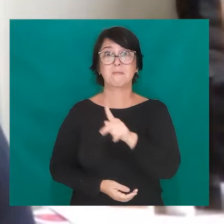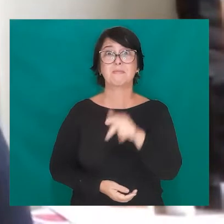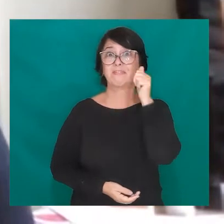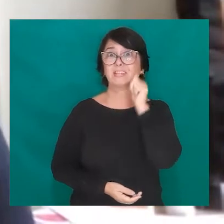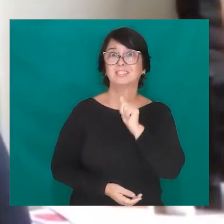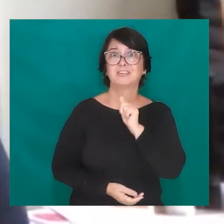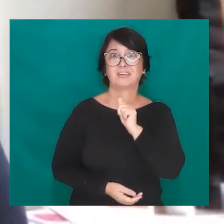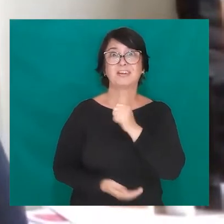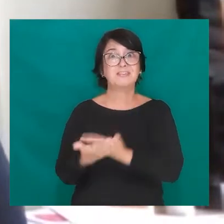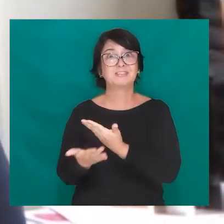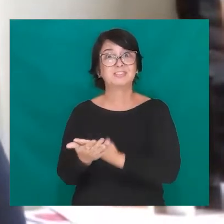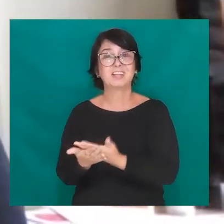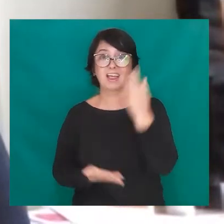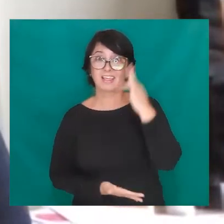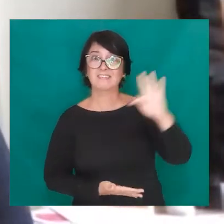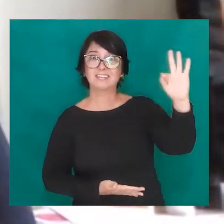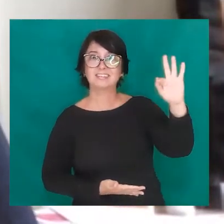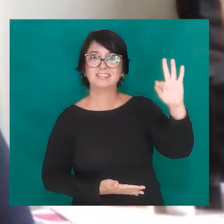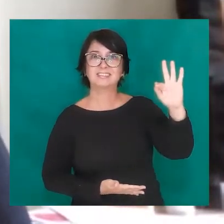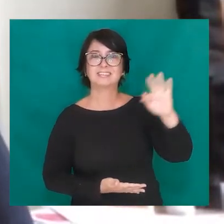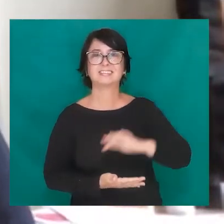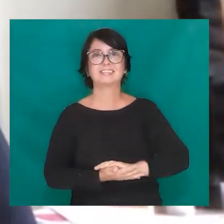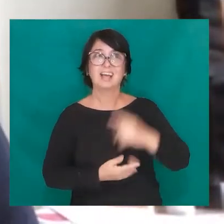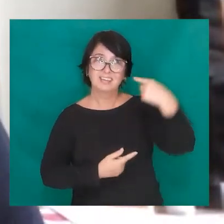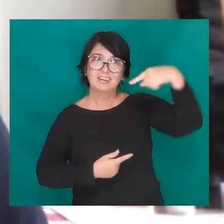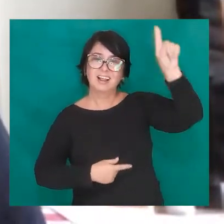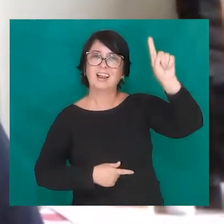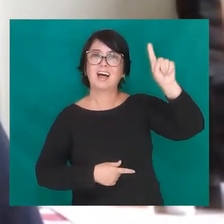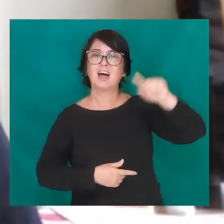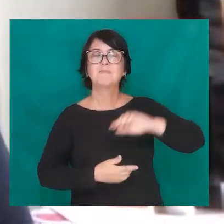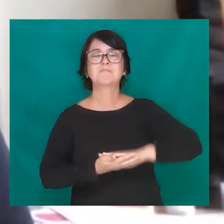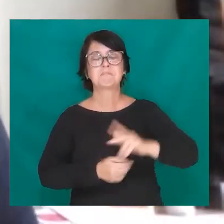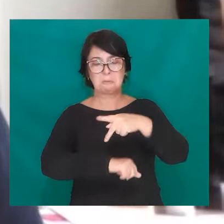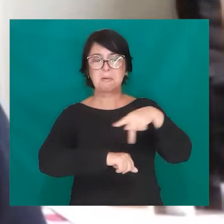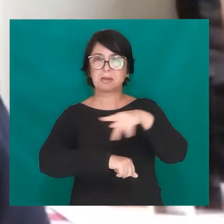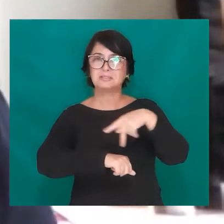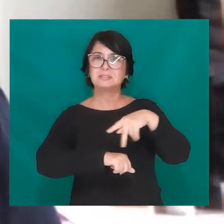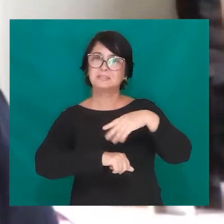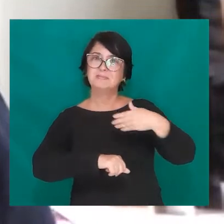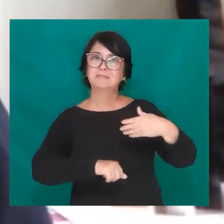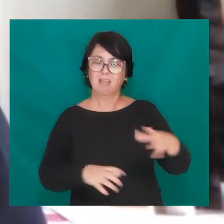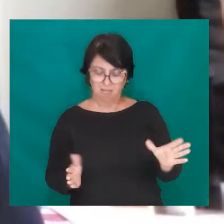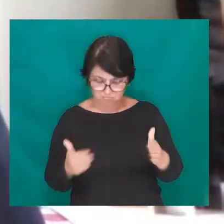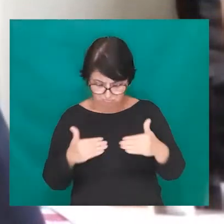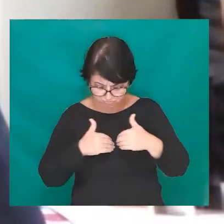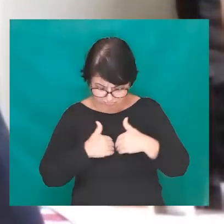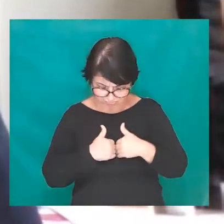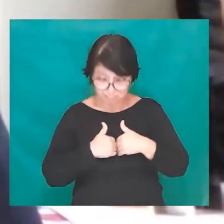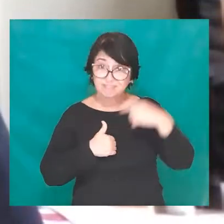Nádia Boulanger, na França, lá em Paris, né? Resolvi passar um tempo lá, que foi meu alto exílio, e ao mesmo tempo eu comecei